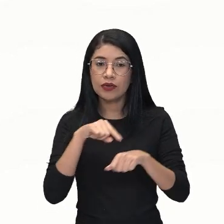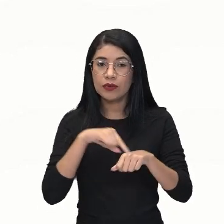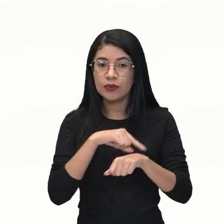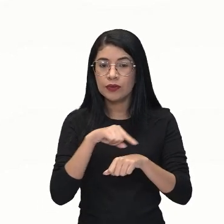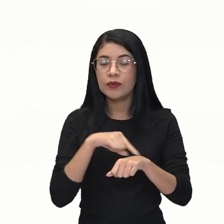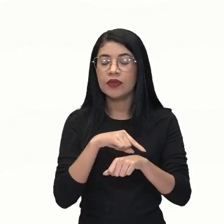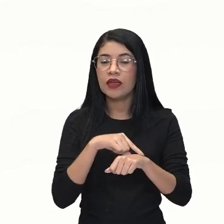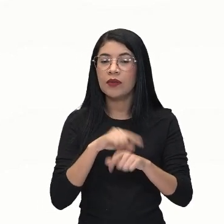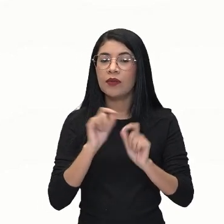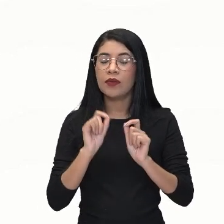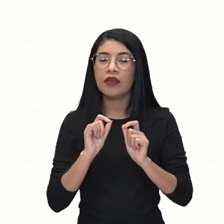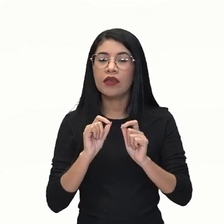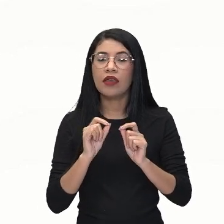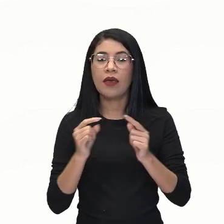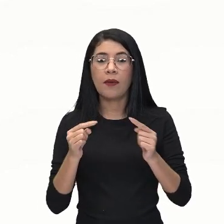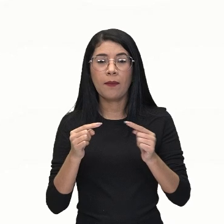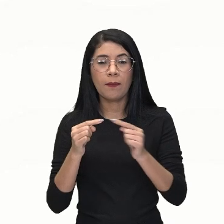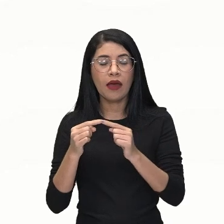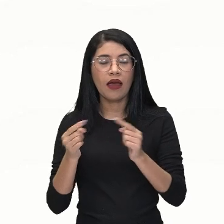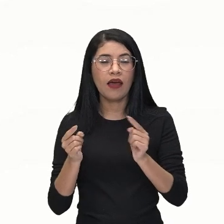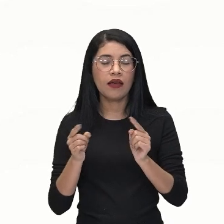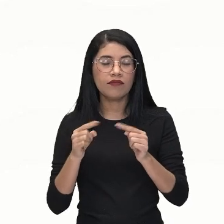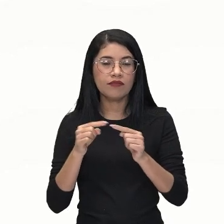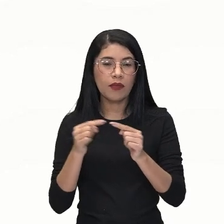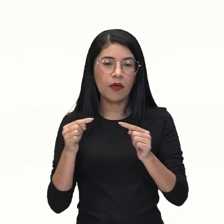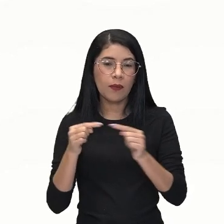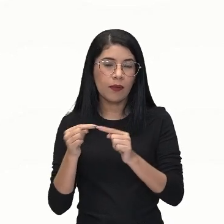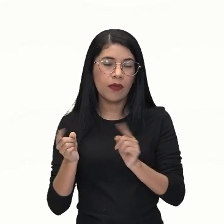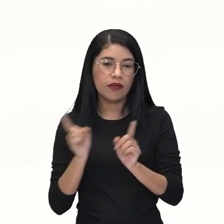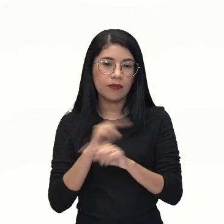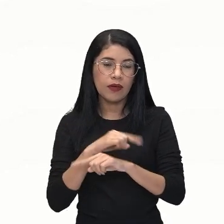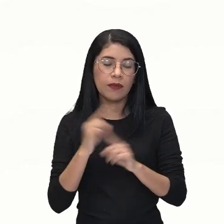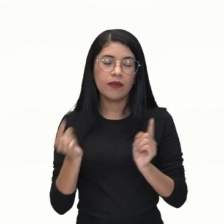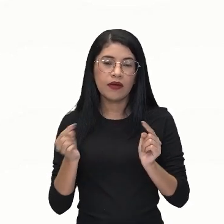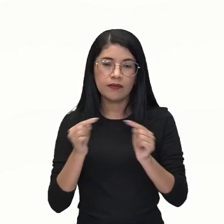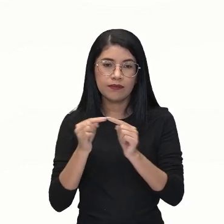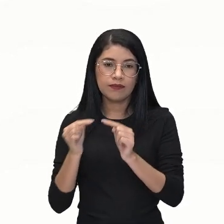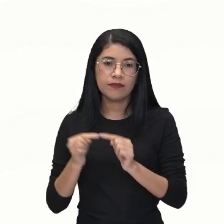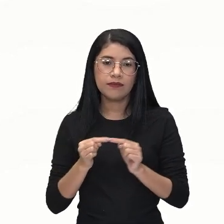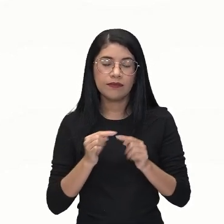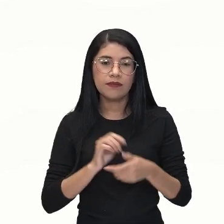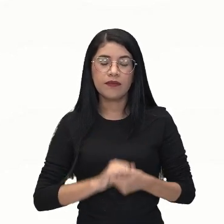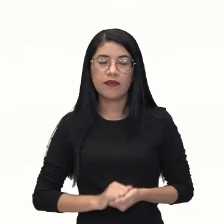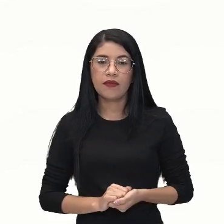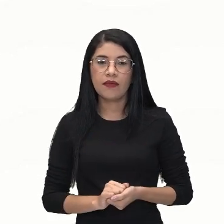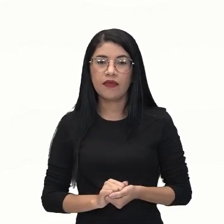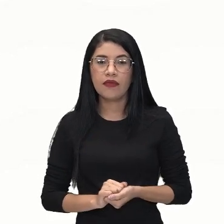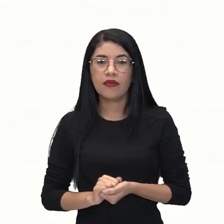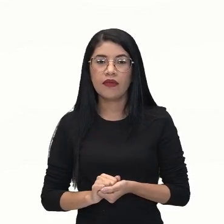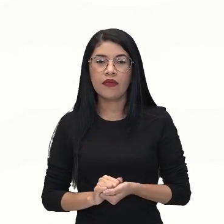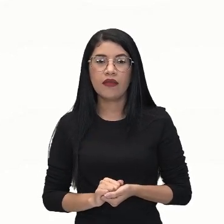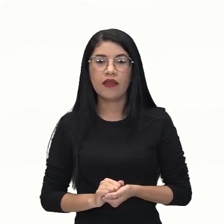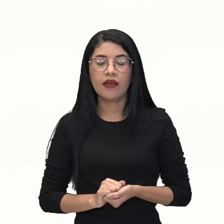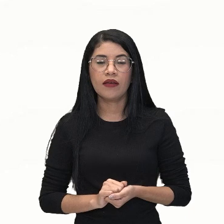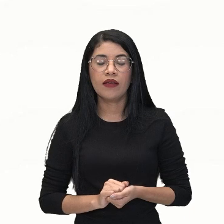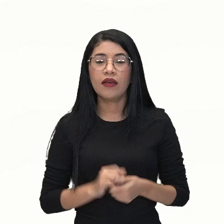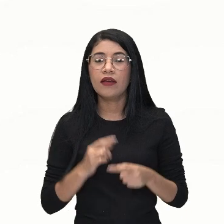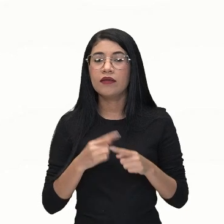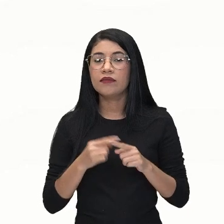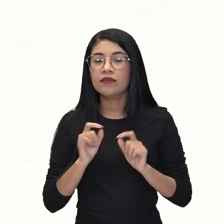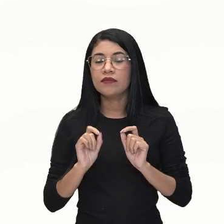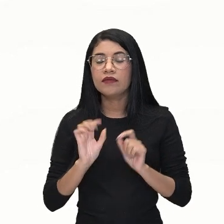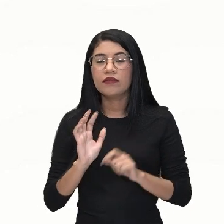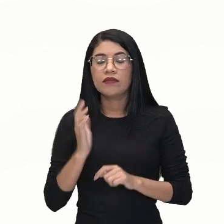o tempo são grandezas inversamente proporcionais, tá? Por quê?